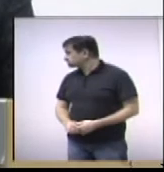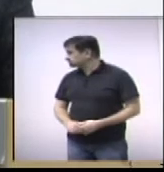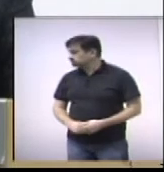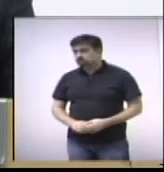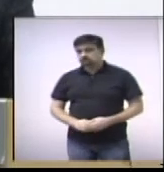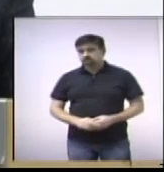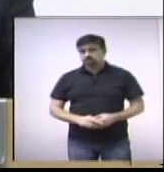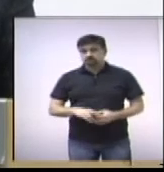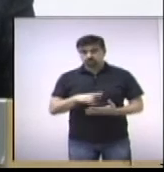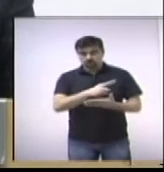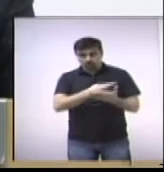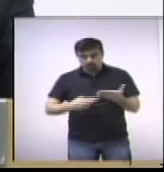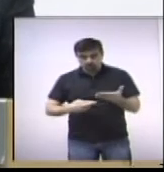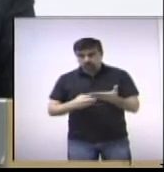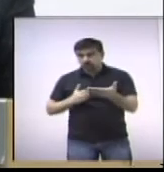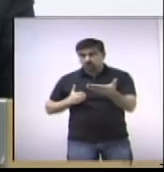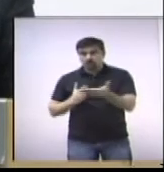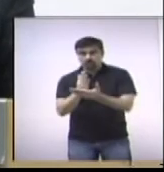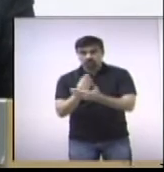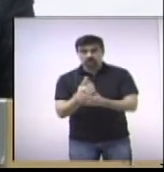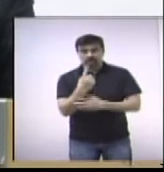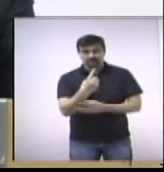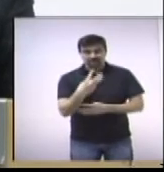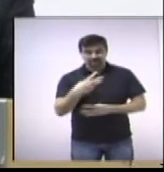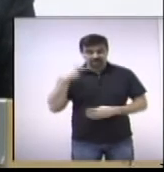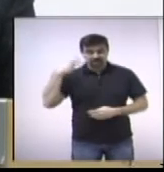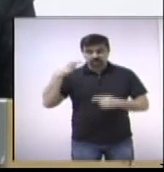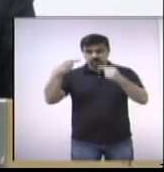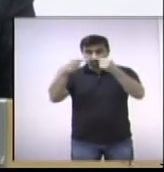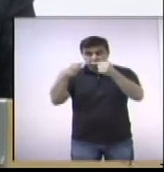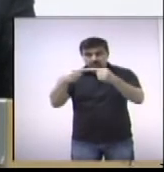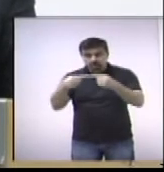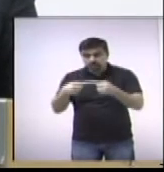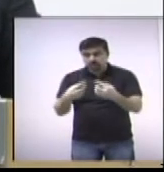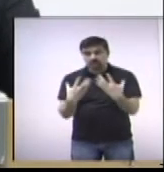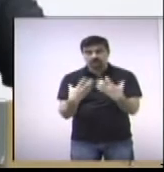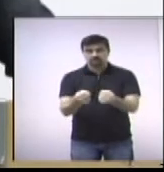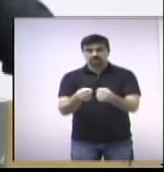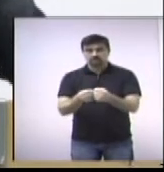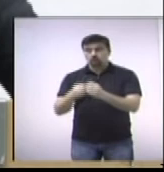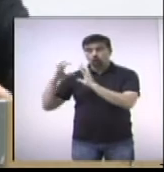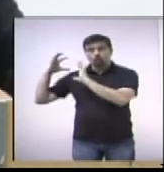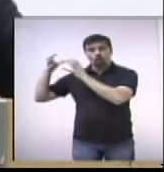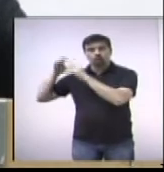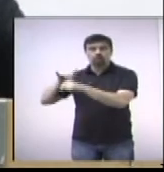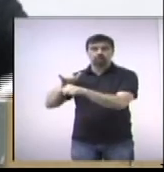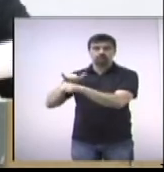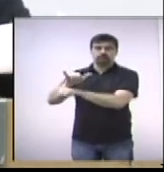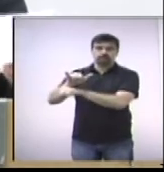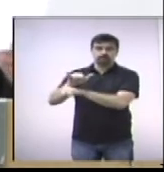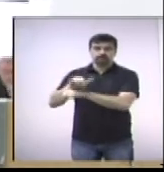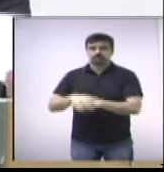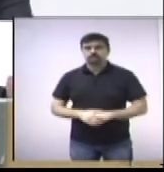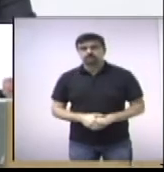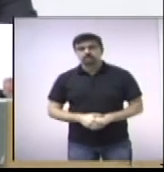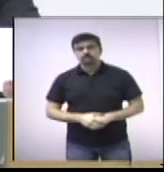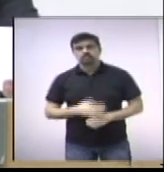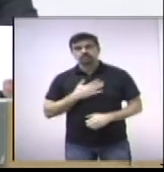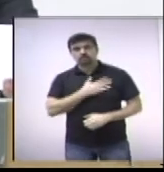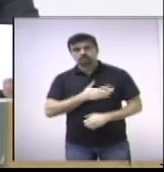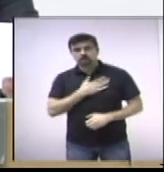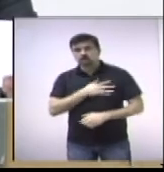Os requerimentos foram aprovados por 13 votos favoráveis, com a ausência do vereador Zé Coco. Gostaria